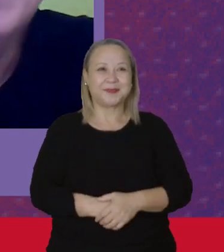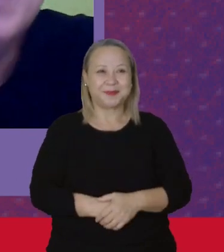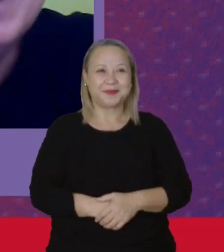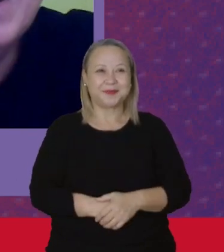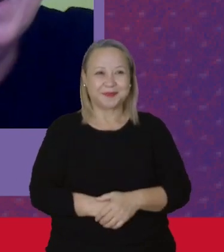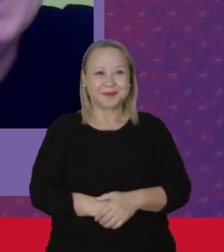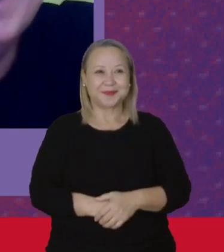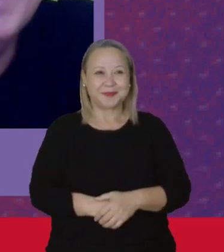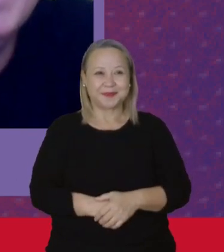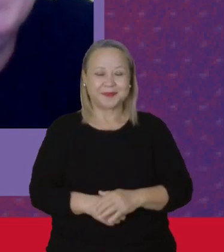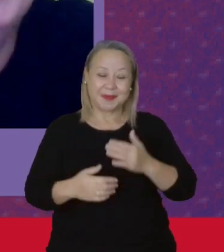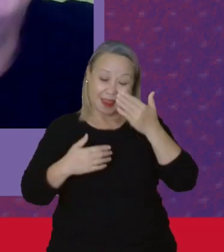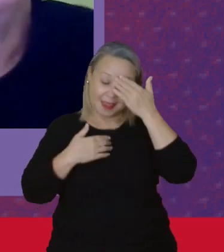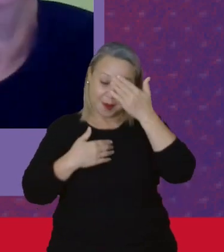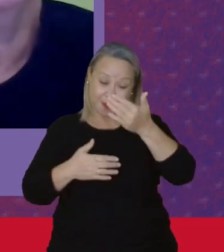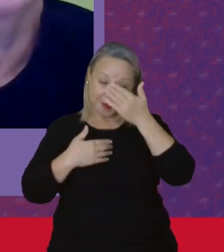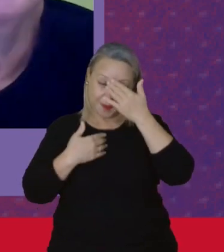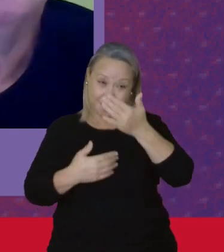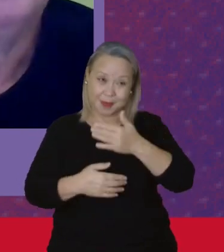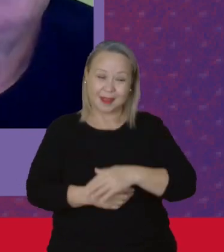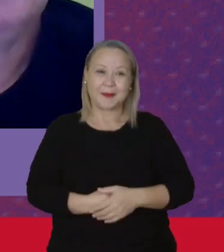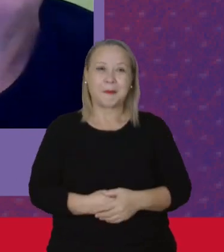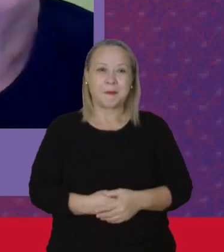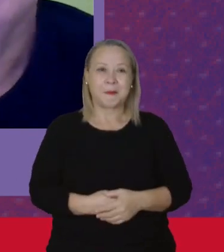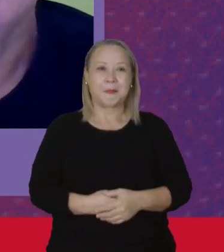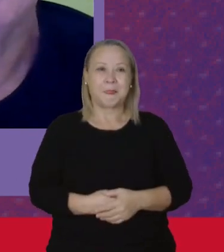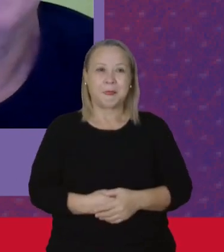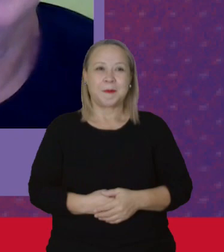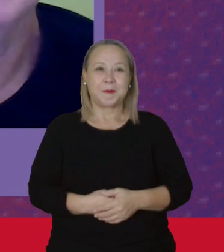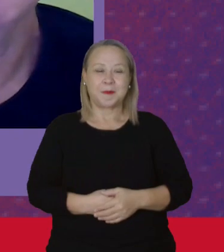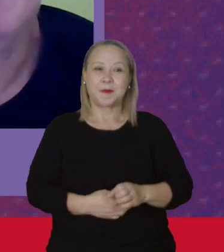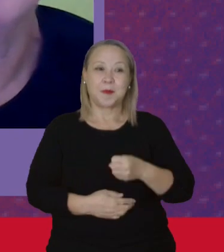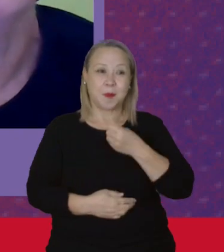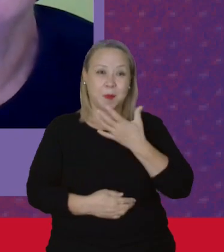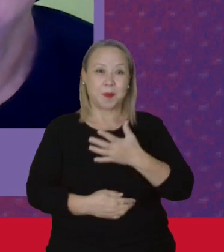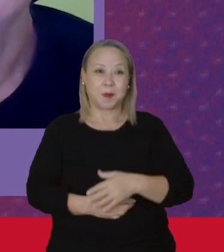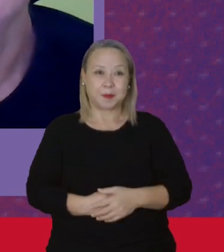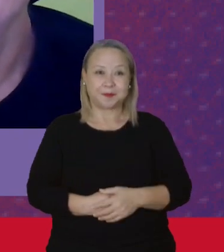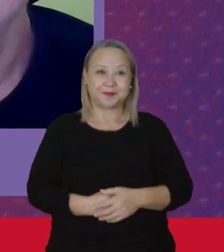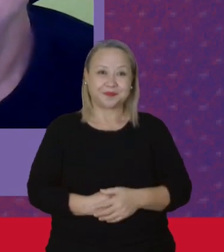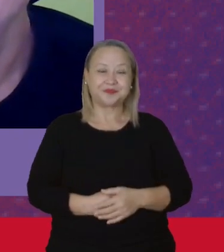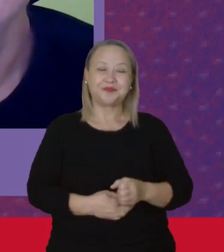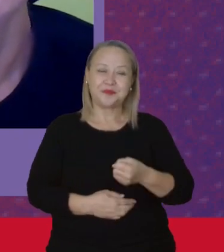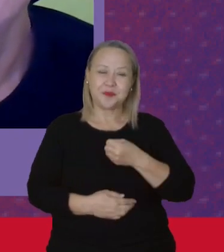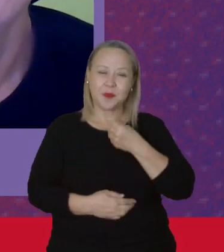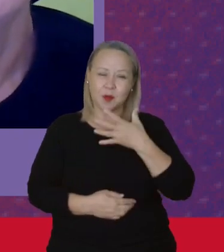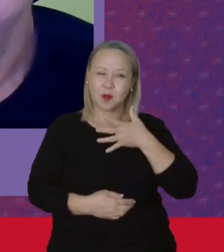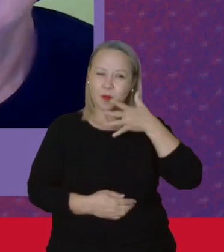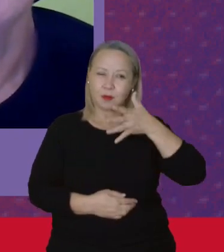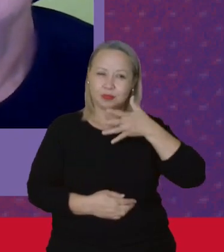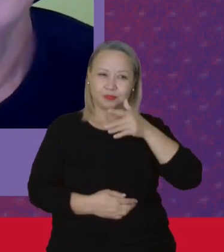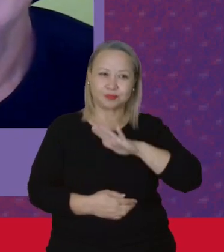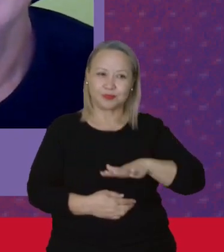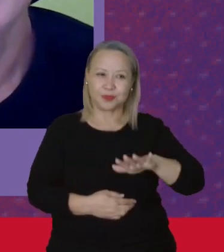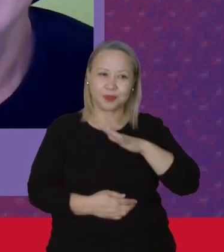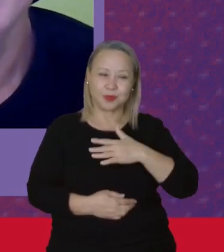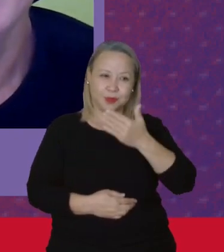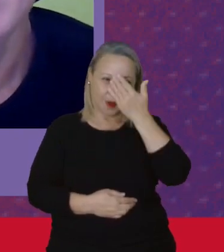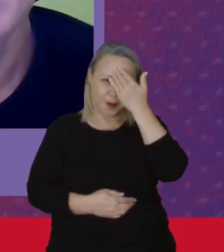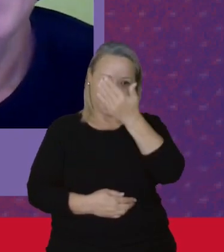Obrigada, Maia. Obrigada, Graziele. Muito bom. Obrigada. Foi muito bom mesmo, gente.